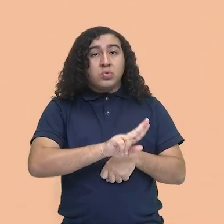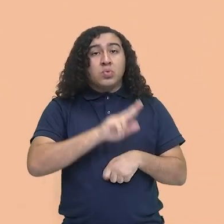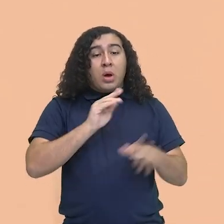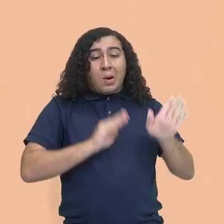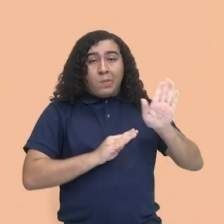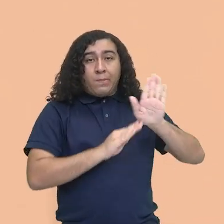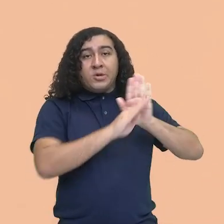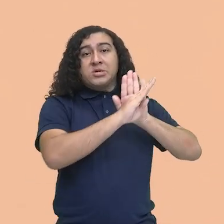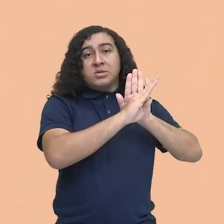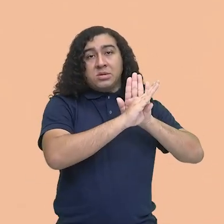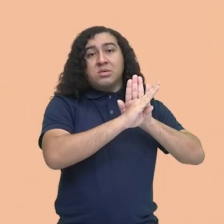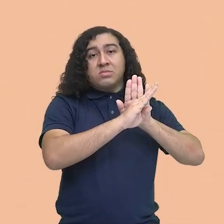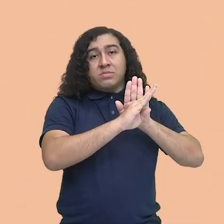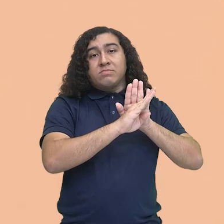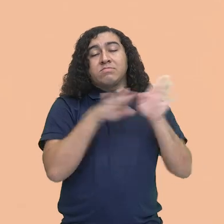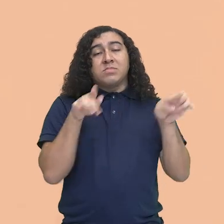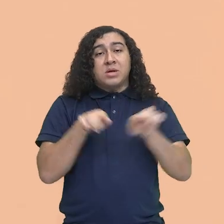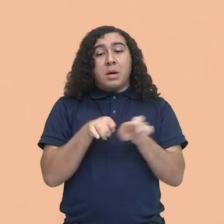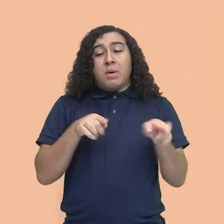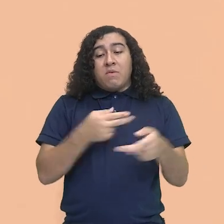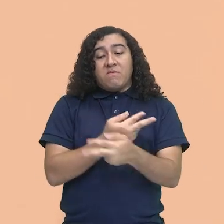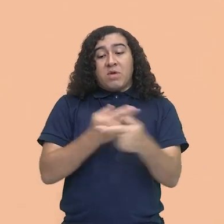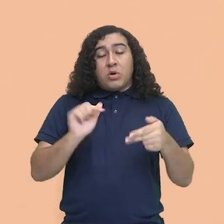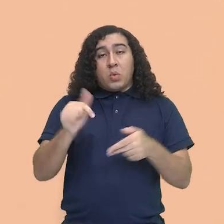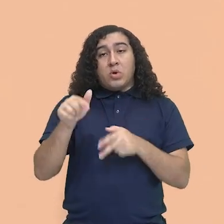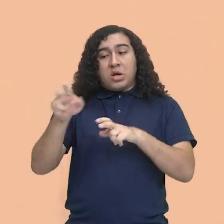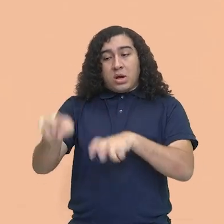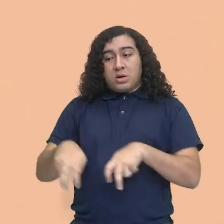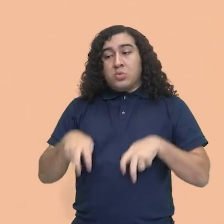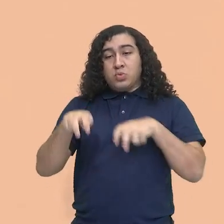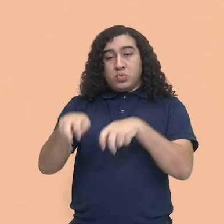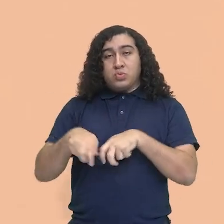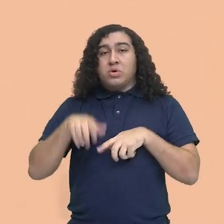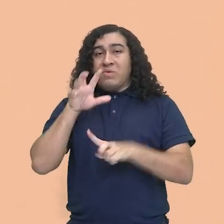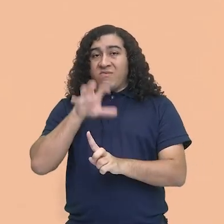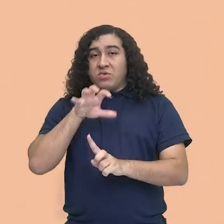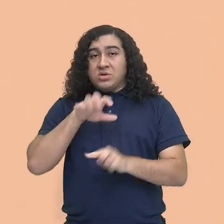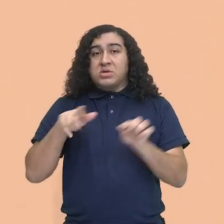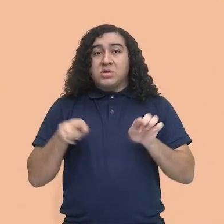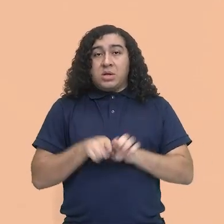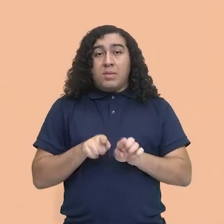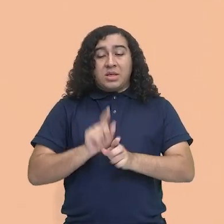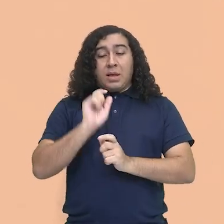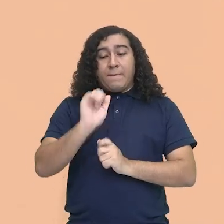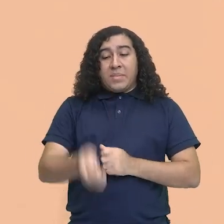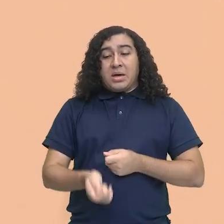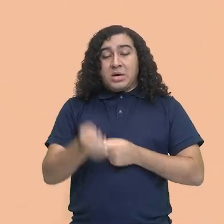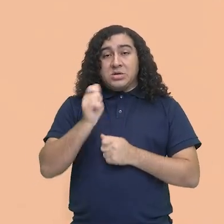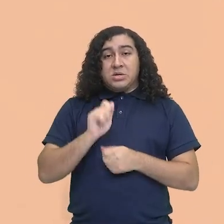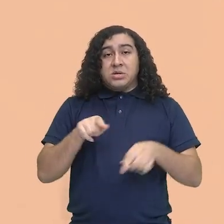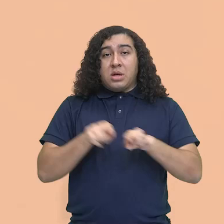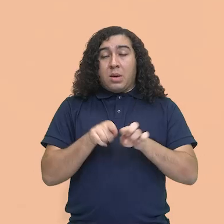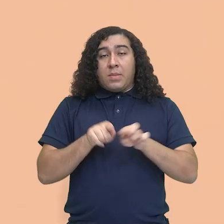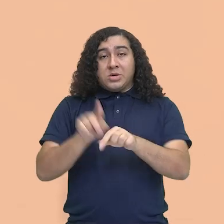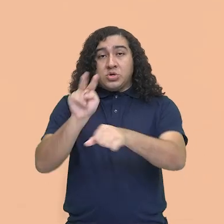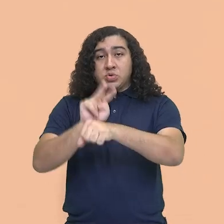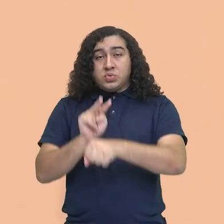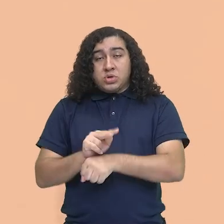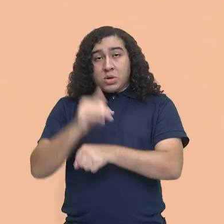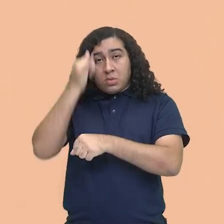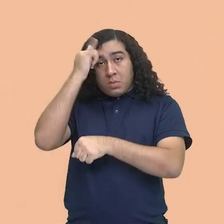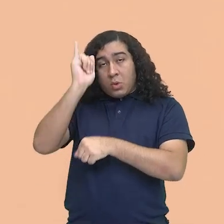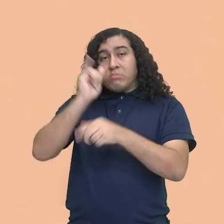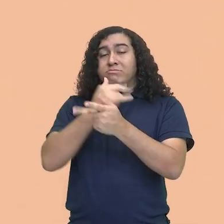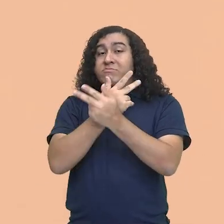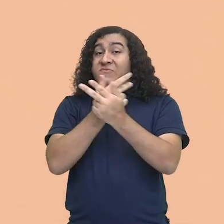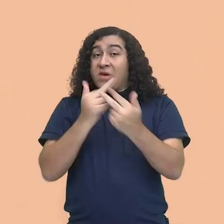né? As atividades da agricultura que também vão influenciar, da pecuária, entre outras atividades relacionadas